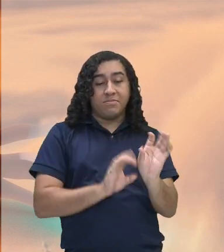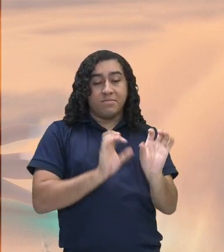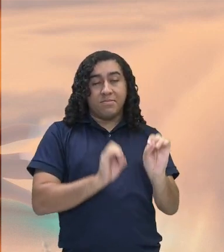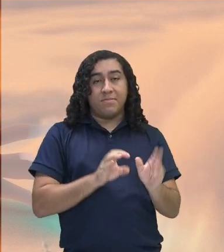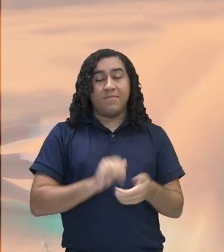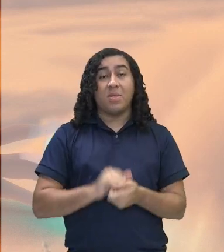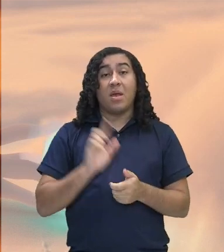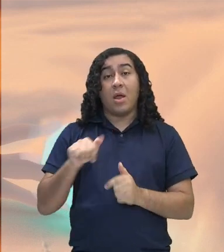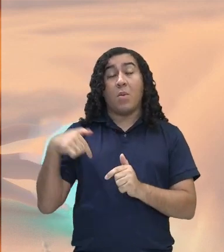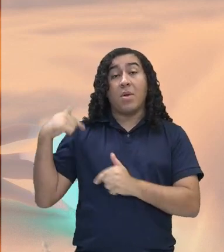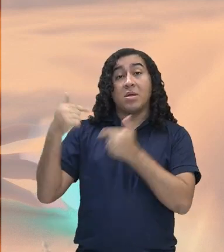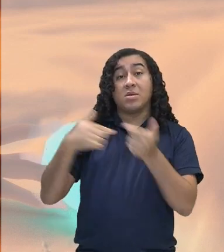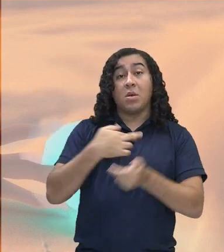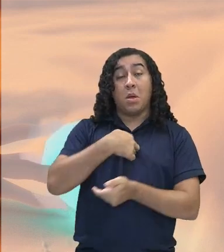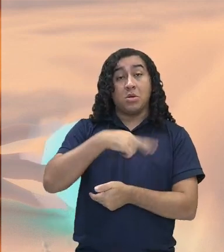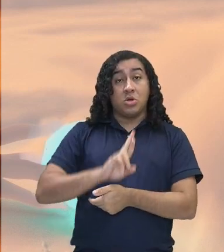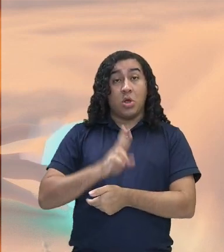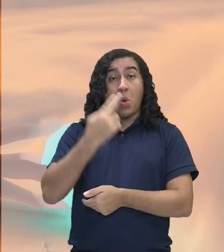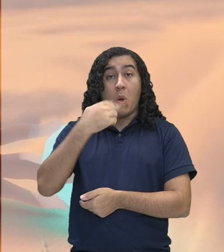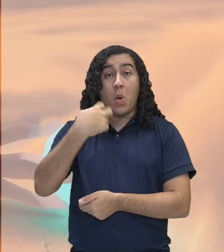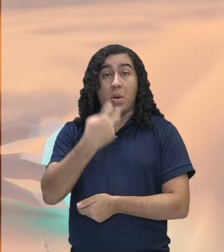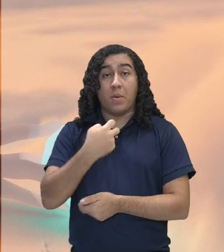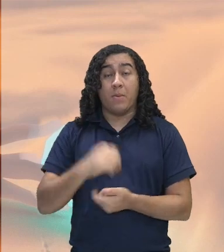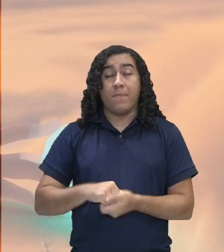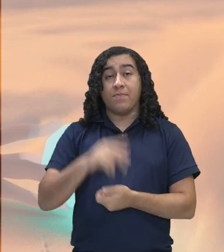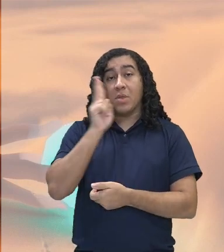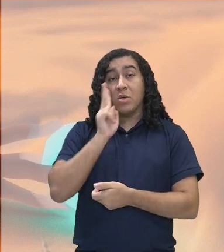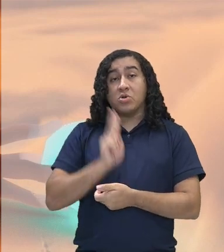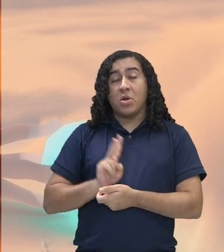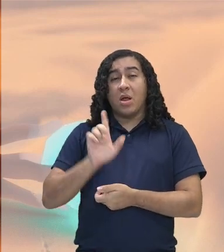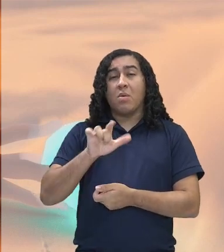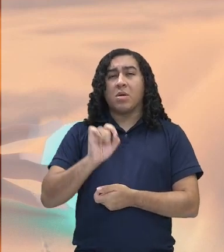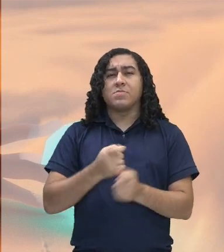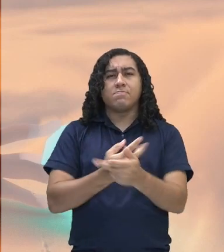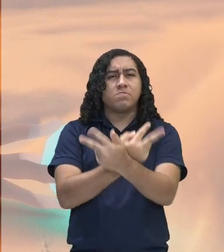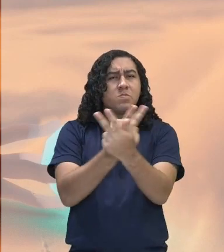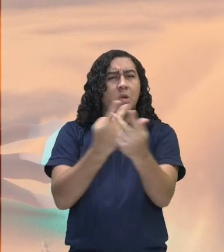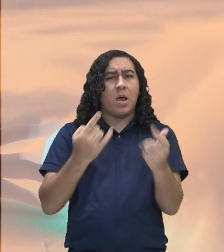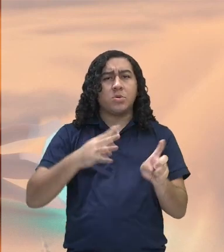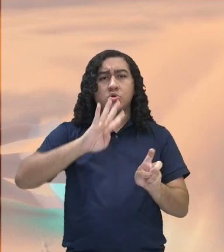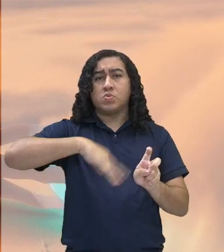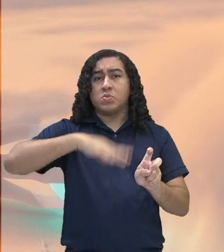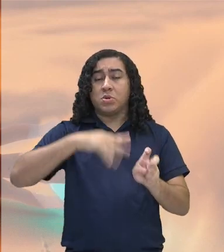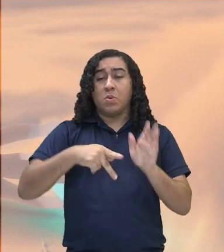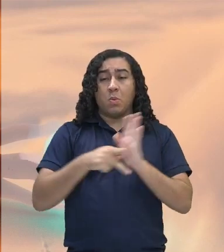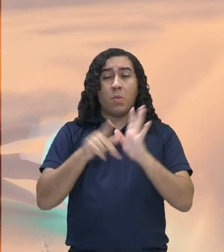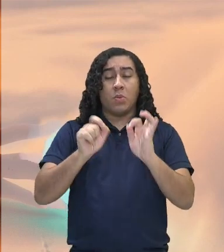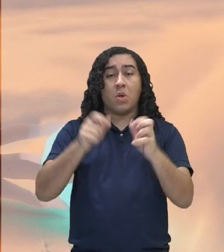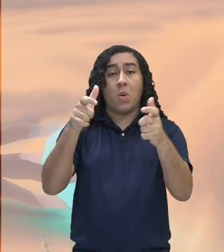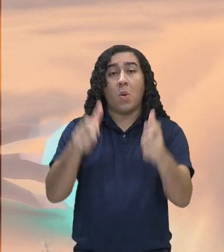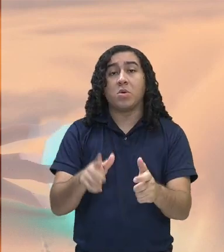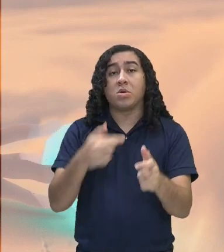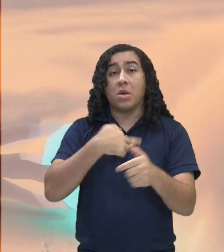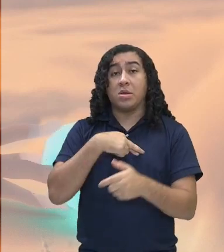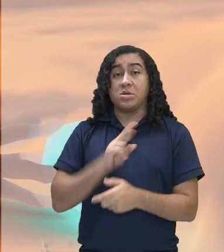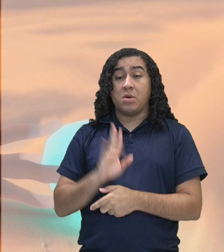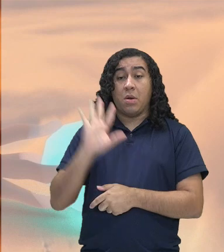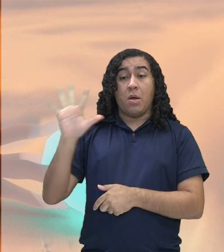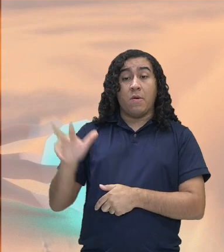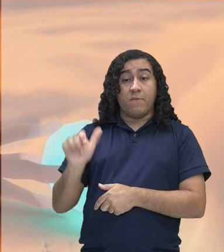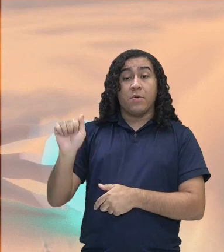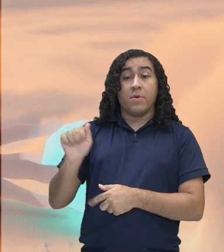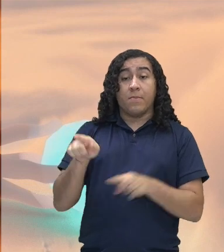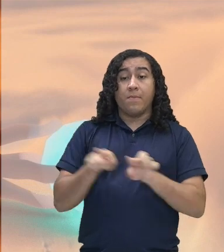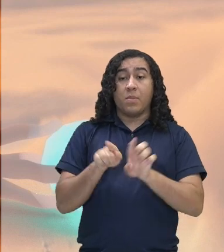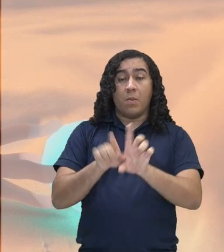tradição religiosa oral. Essa história é um dos diversos mitos que fazem parte das religiões africanas